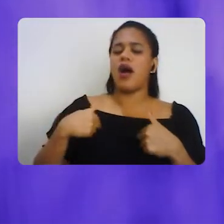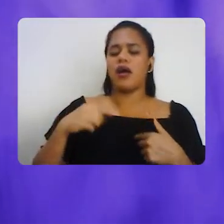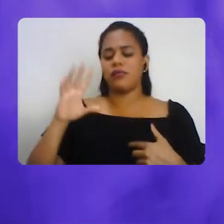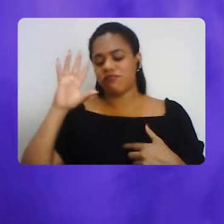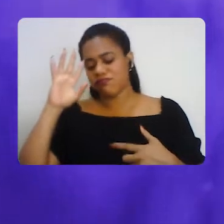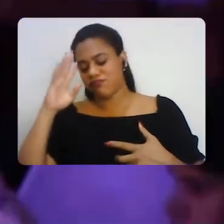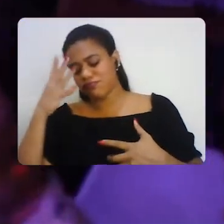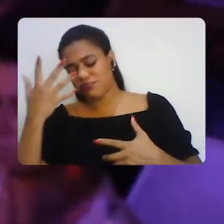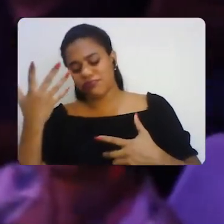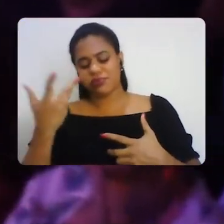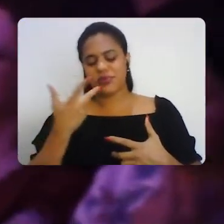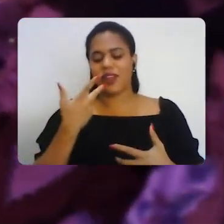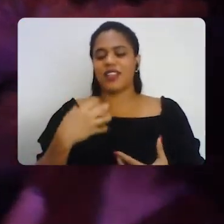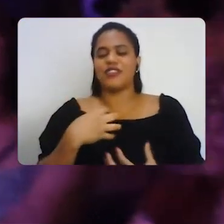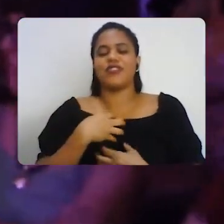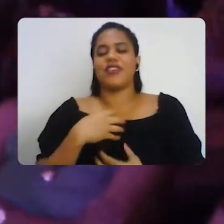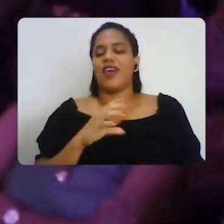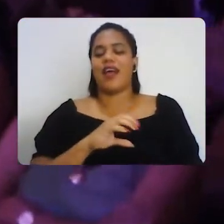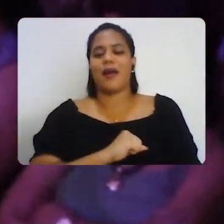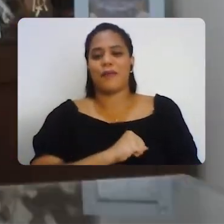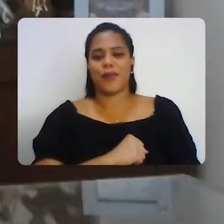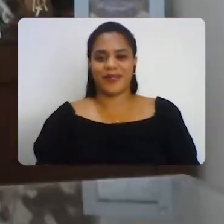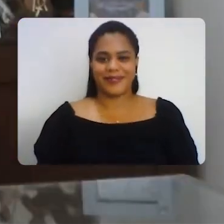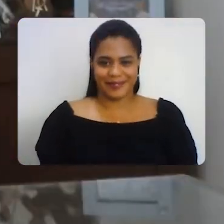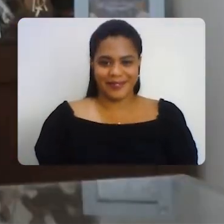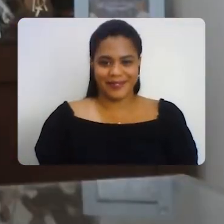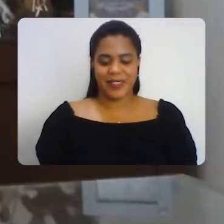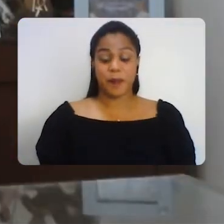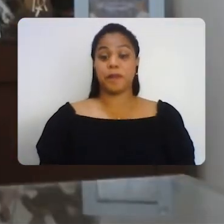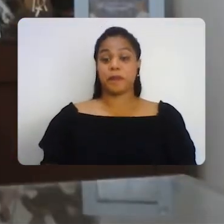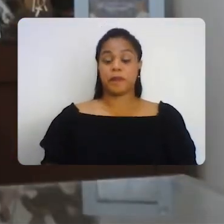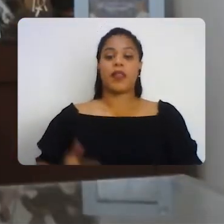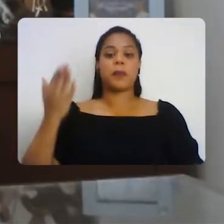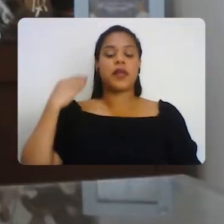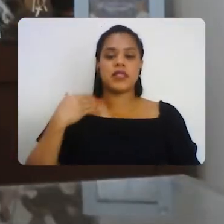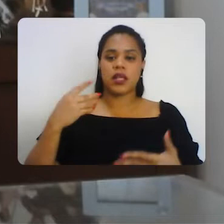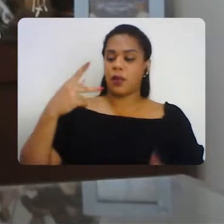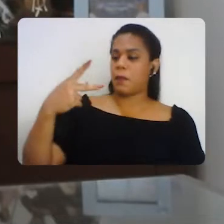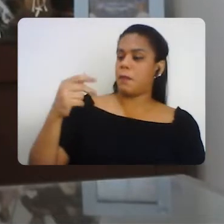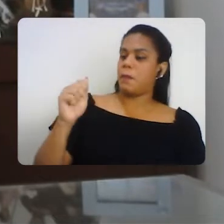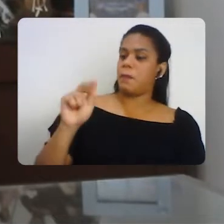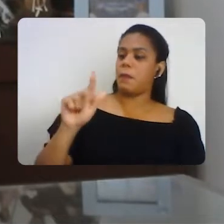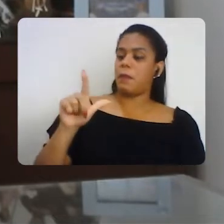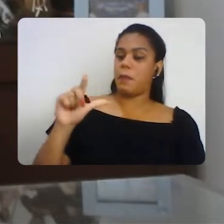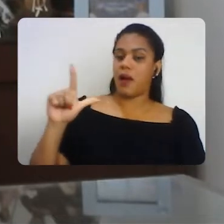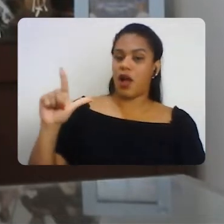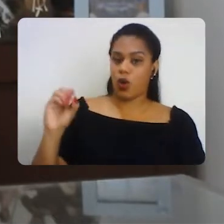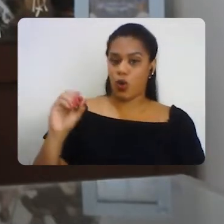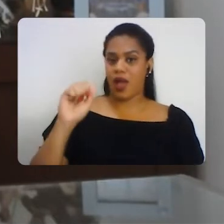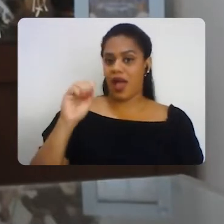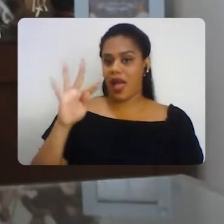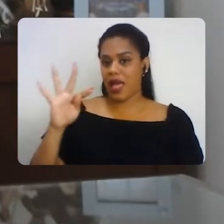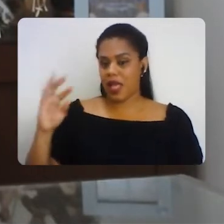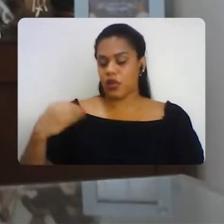o desatino e o bafejo do amor. Quando Paulo Atto me convidou para participar